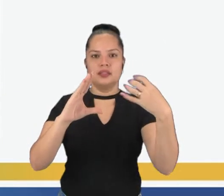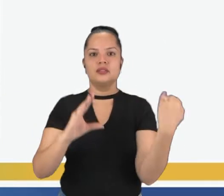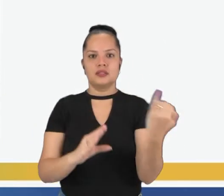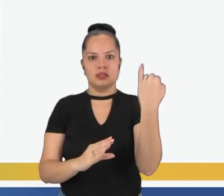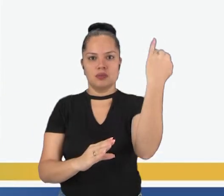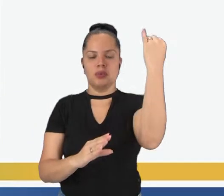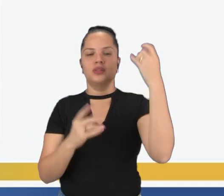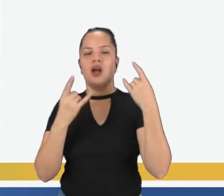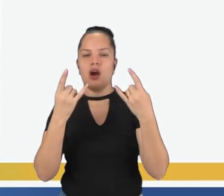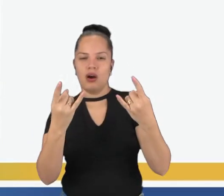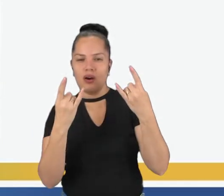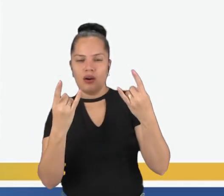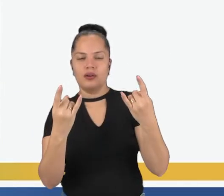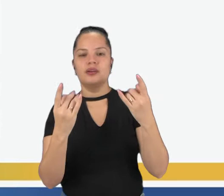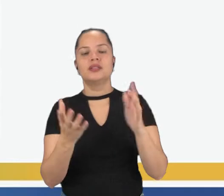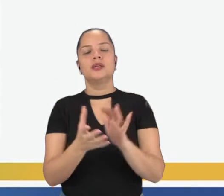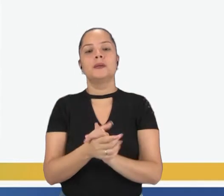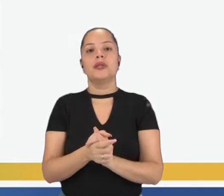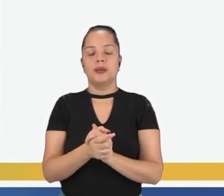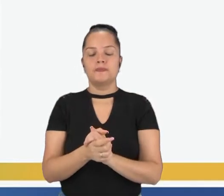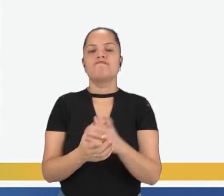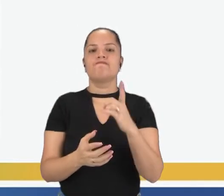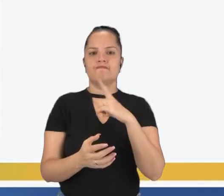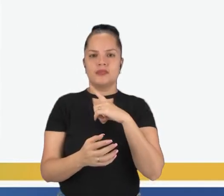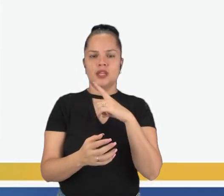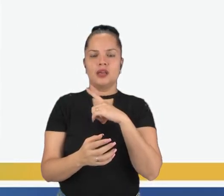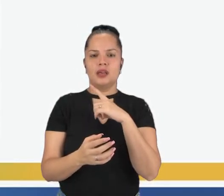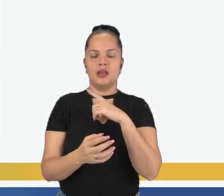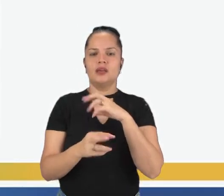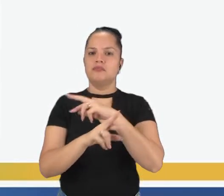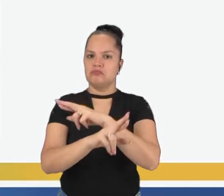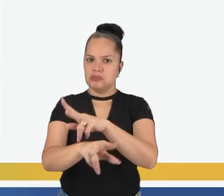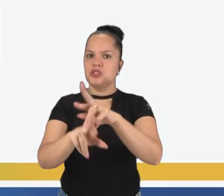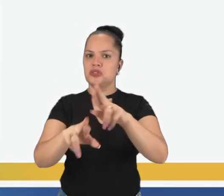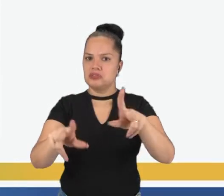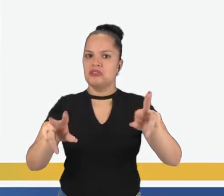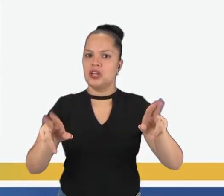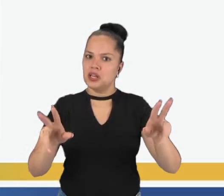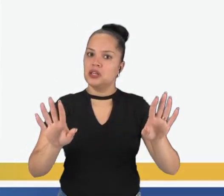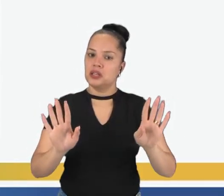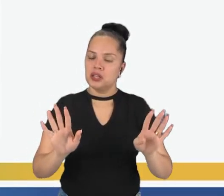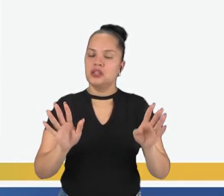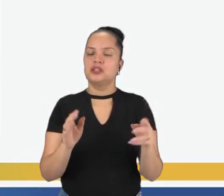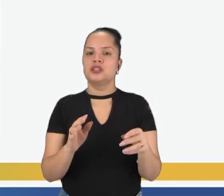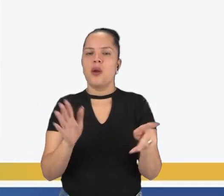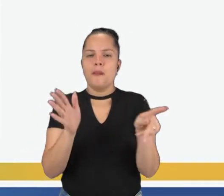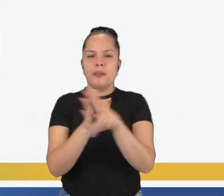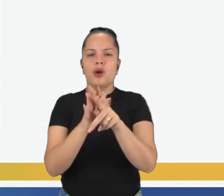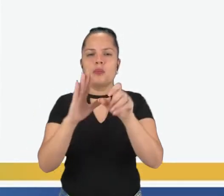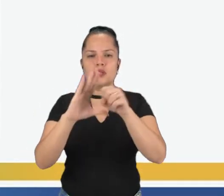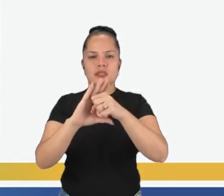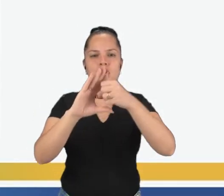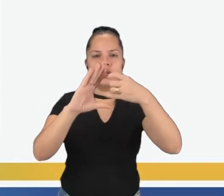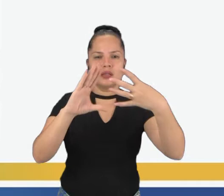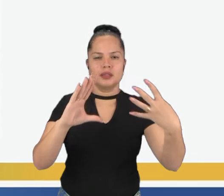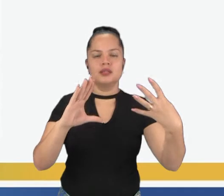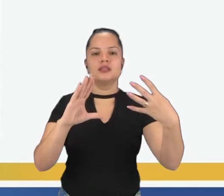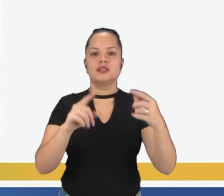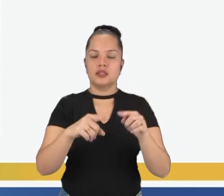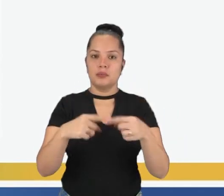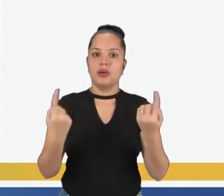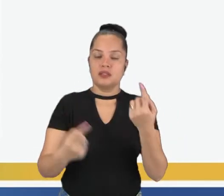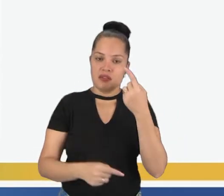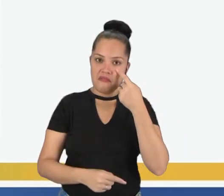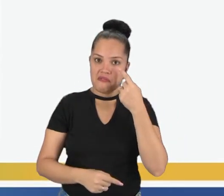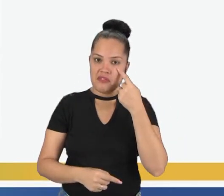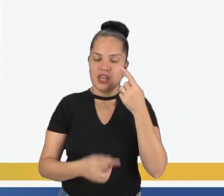rock. Claro que cada estilo de rock, né, tem características próprias, mas de modo geral nós temos algumas, e eu quero